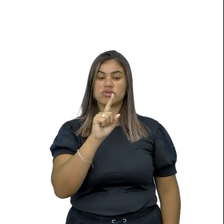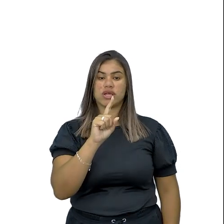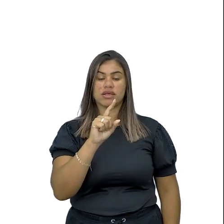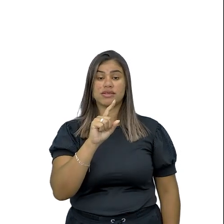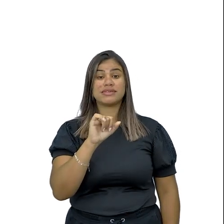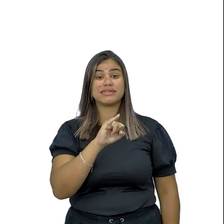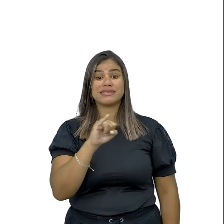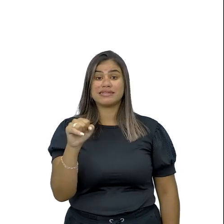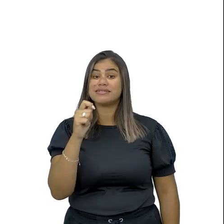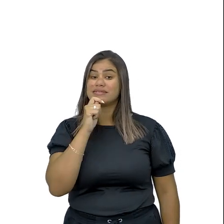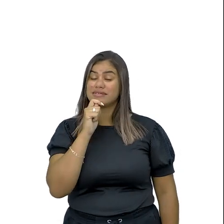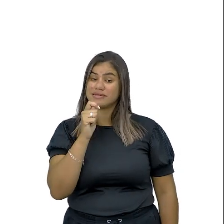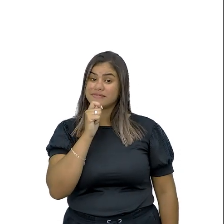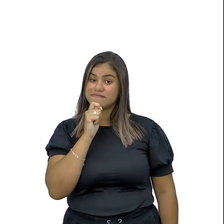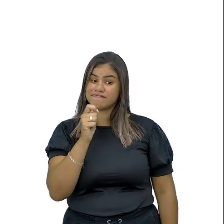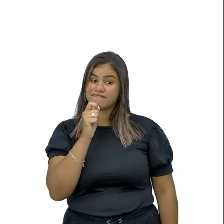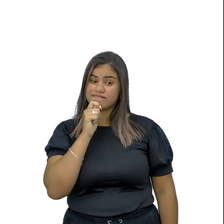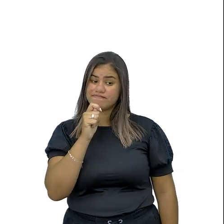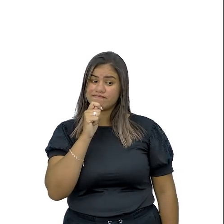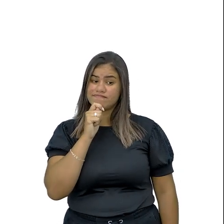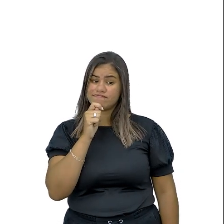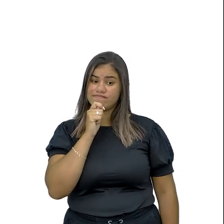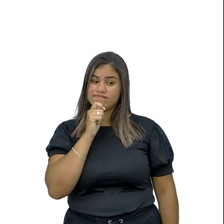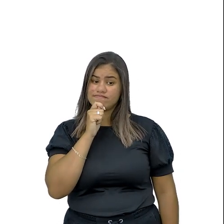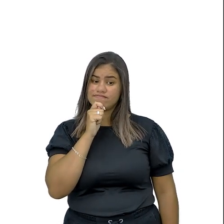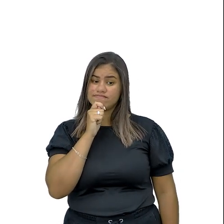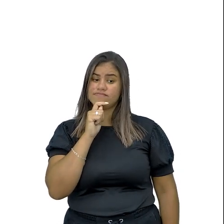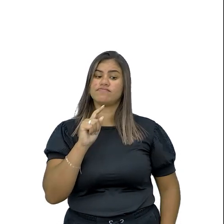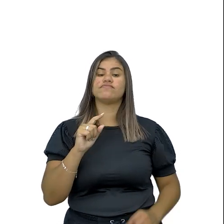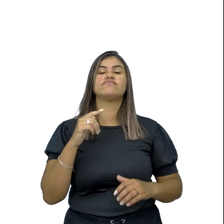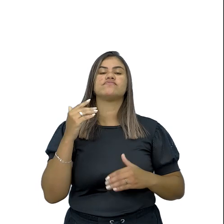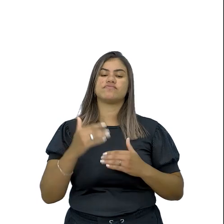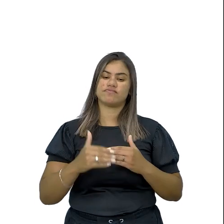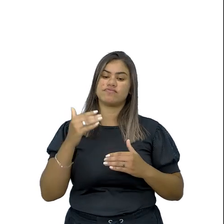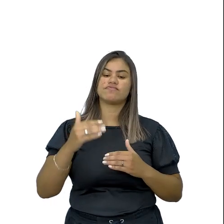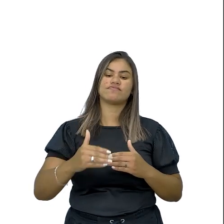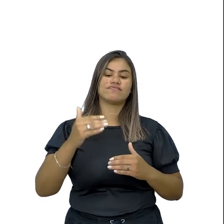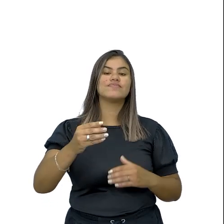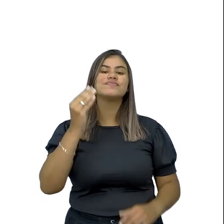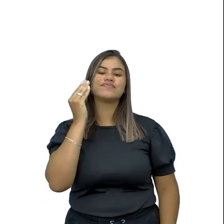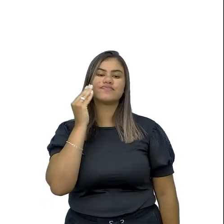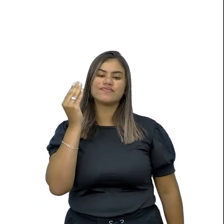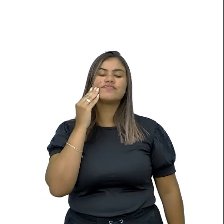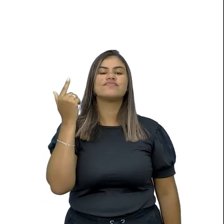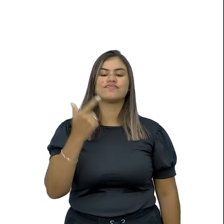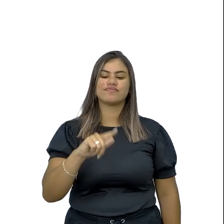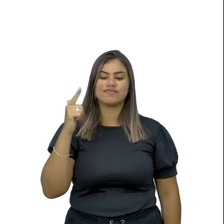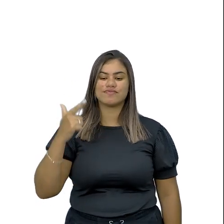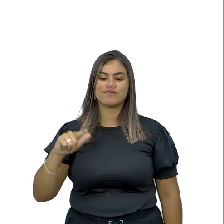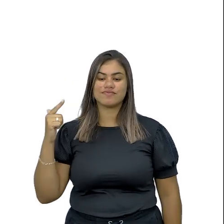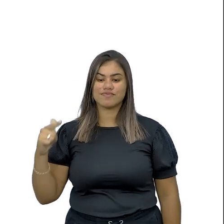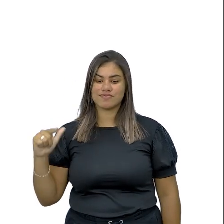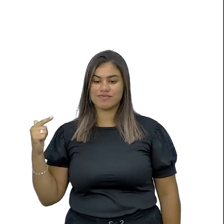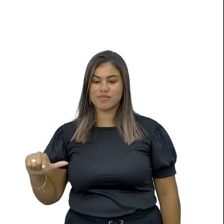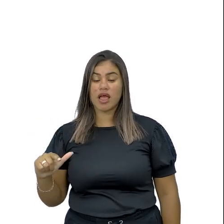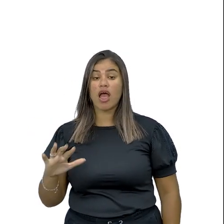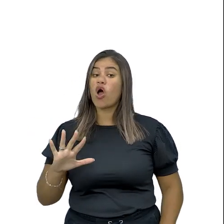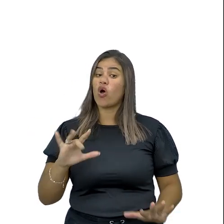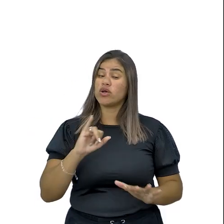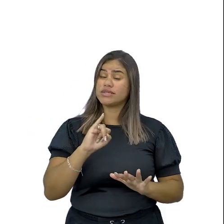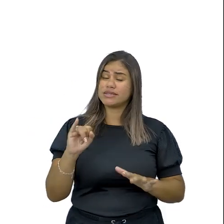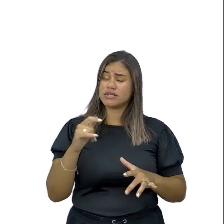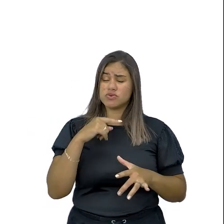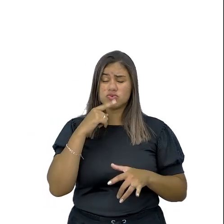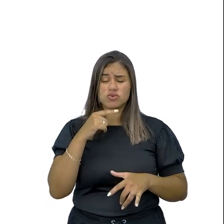Caso ainda não, né, caso ainda não tenha conseguido, continue tentando. Então, ele também estimula, né, não tem problema se ainda